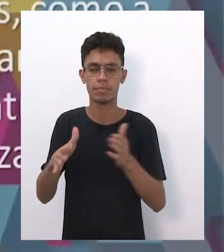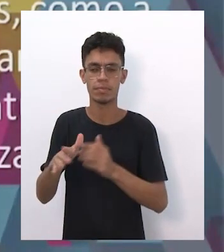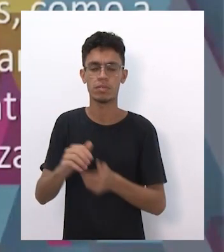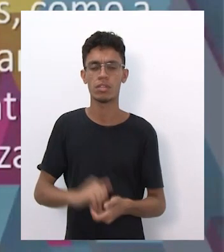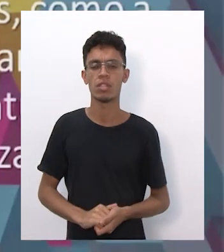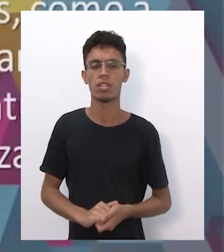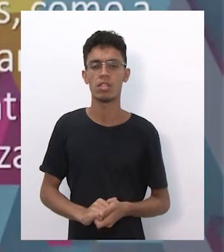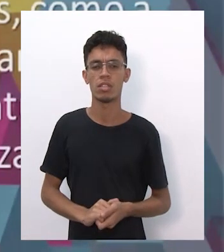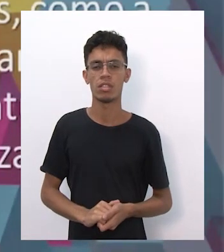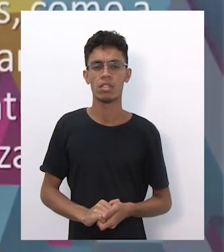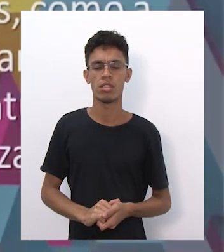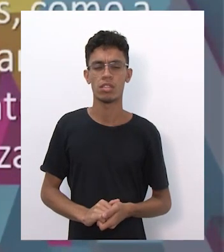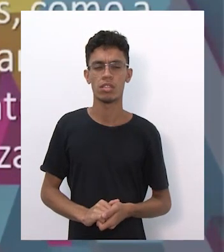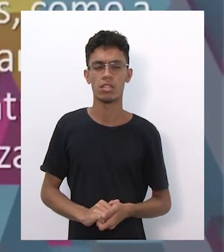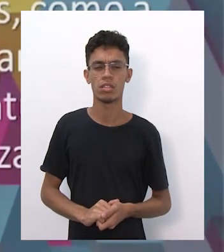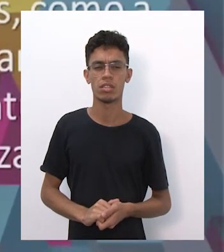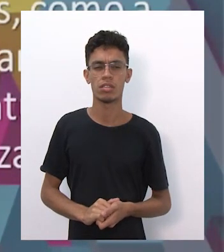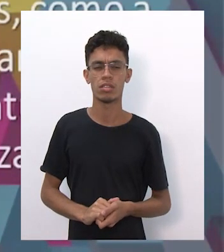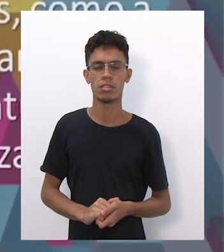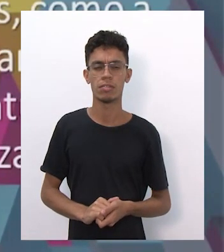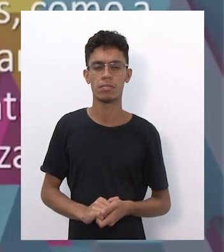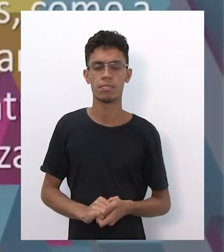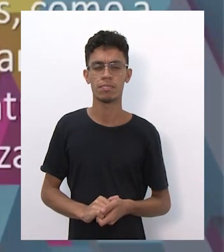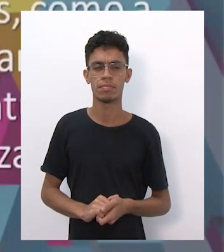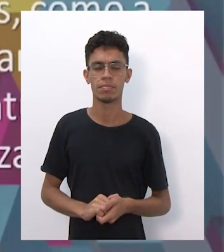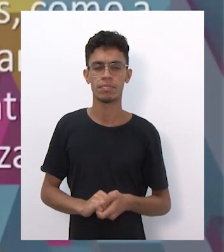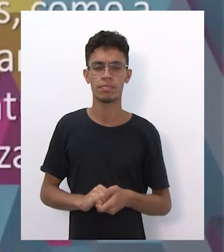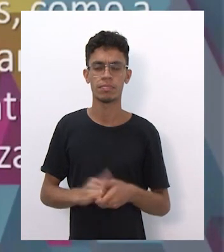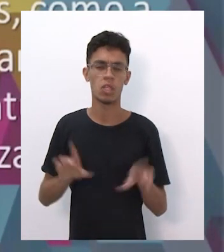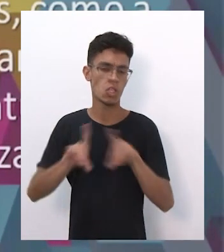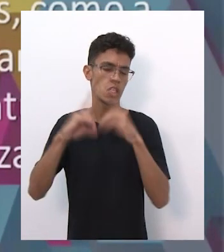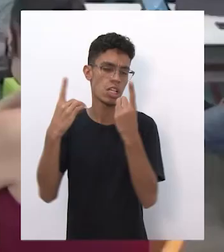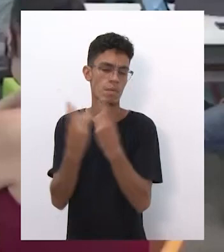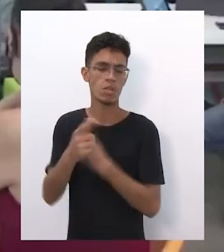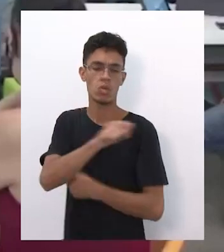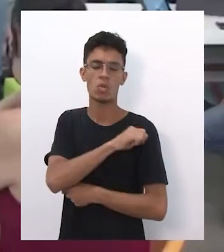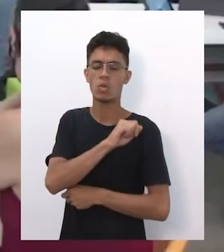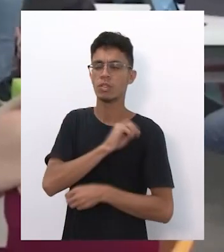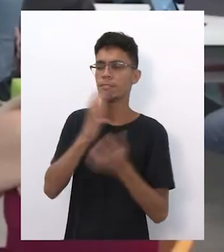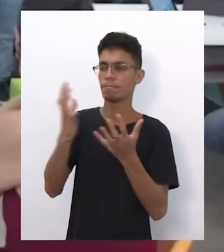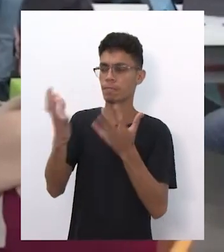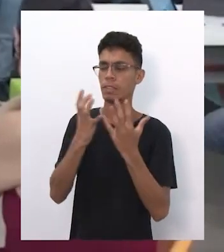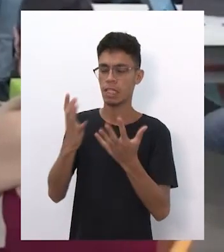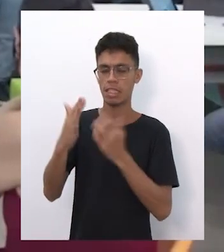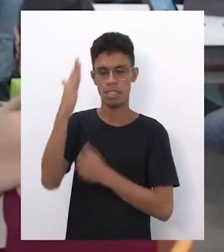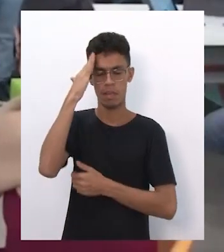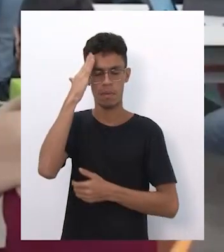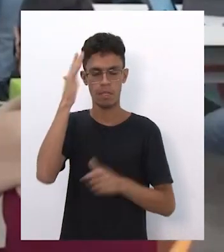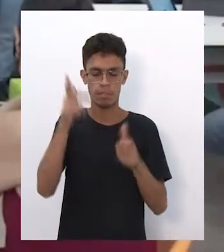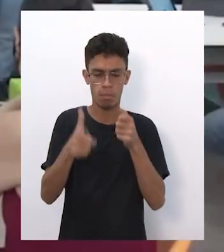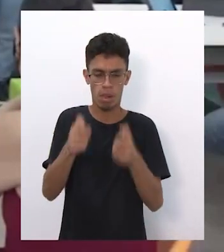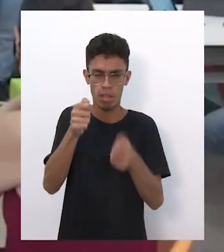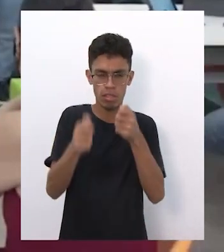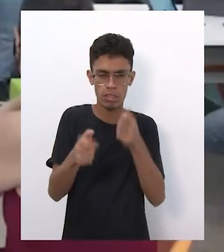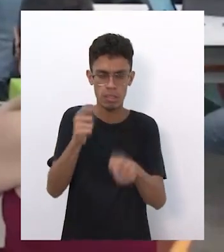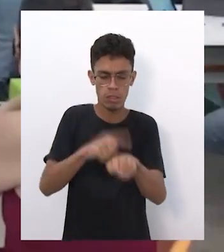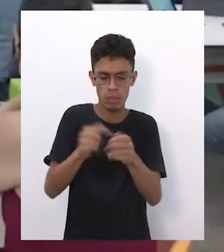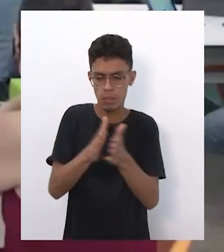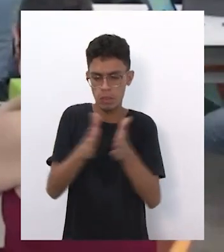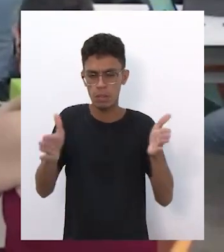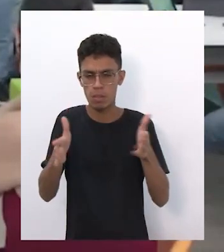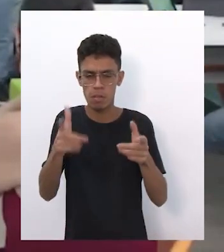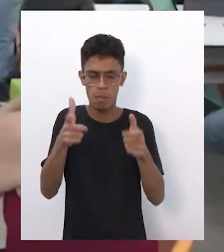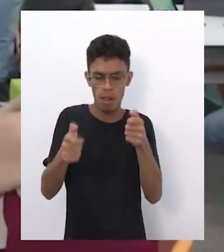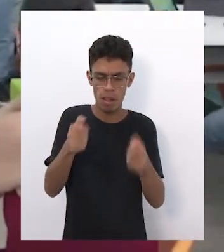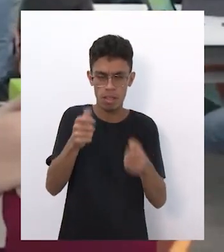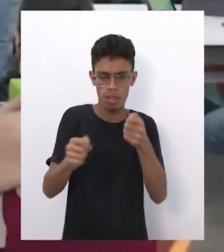E vou fazer com que essa dinâmica se torne mais atrativa para o jovem, que é isso que ele procura hoje em dia. Eles passam tanto tempo colado nos jogos, né, na tela de um